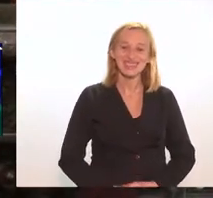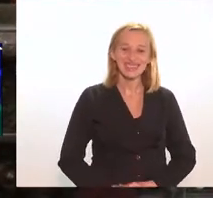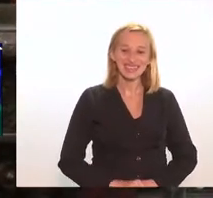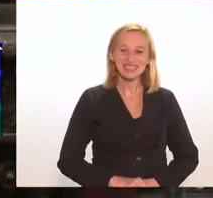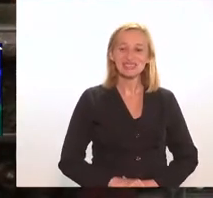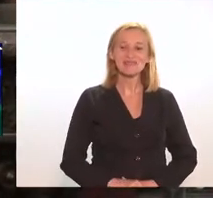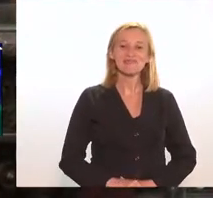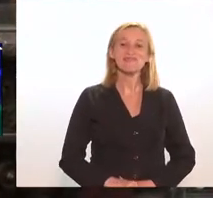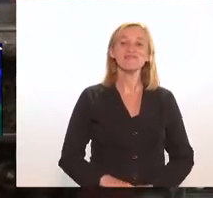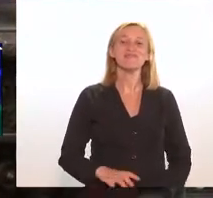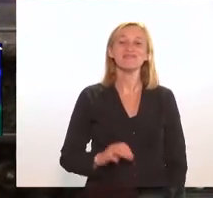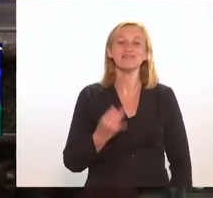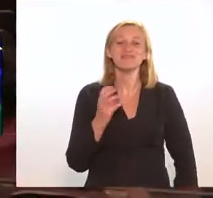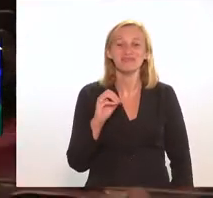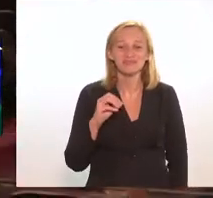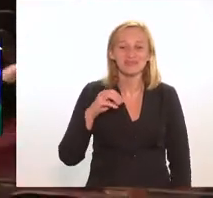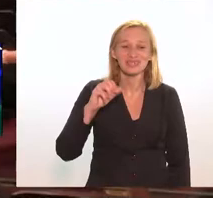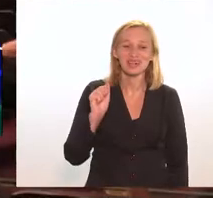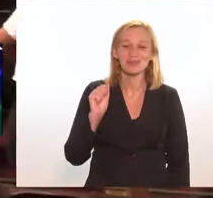Chiquinho da Mil.